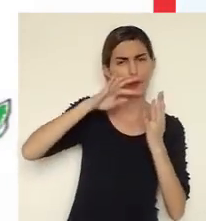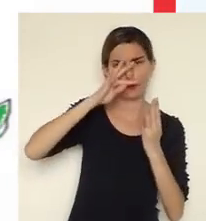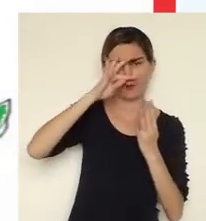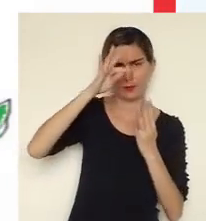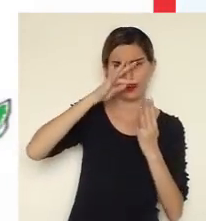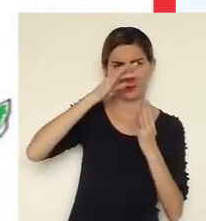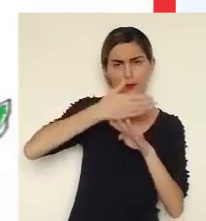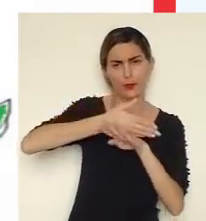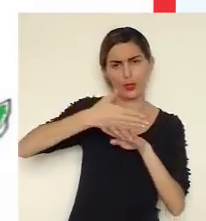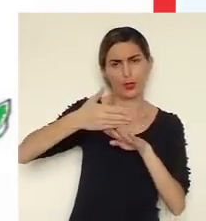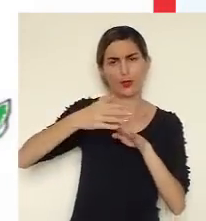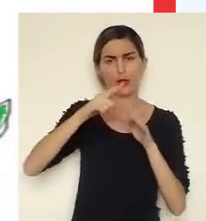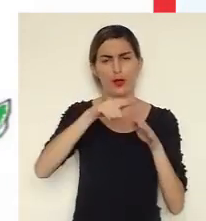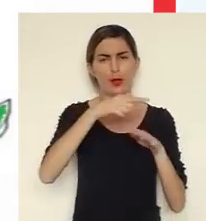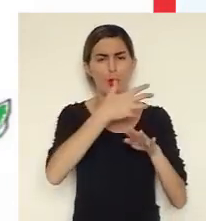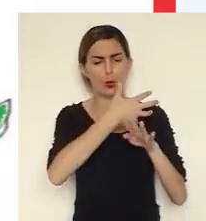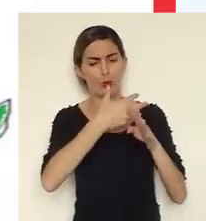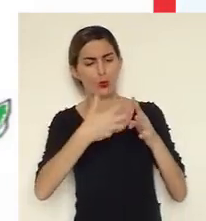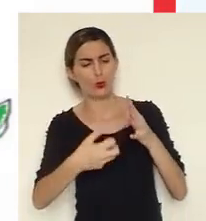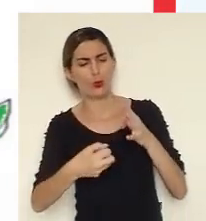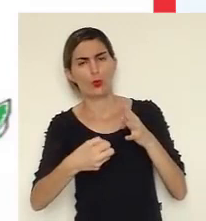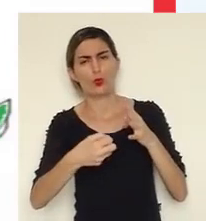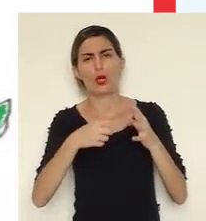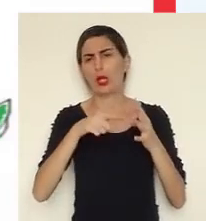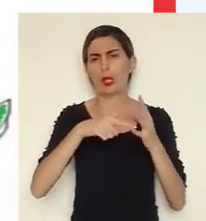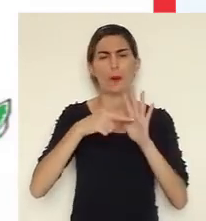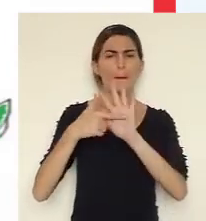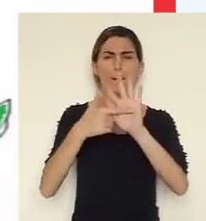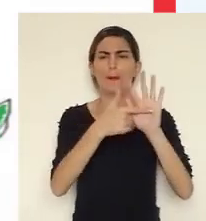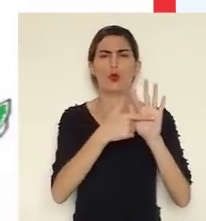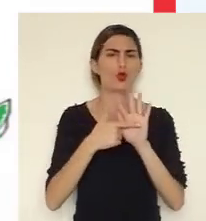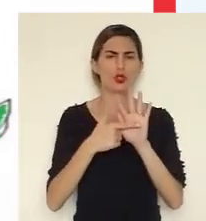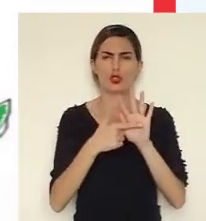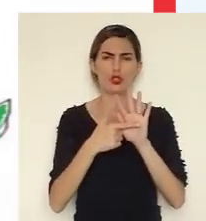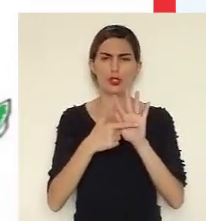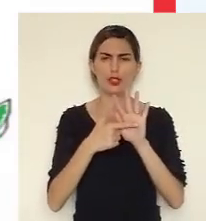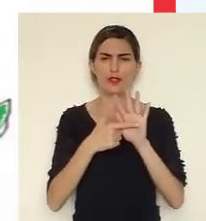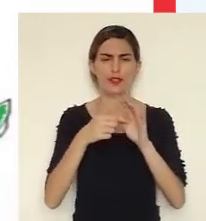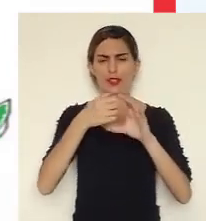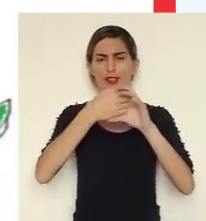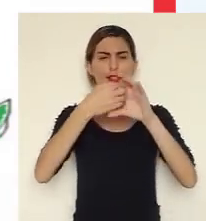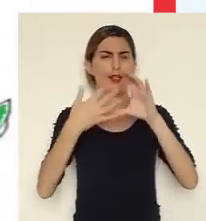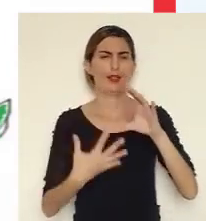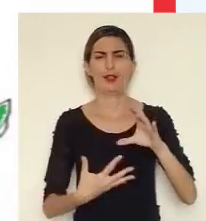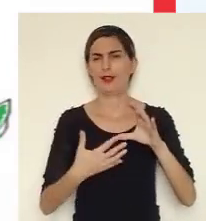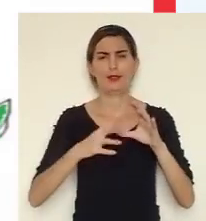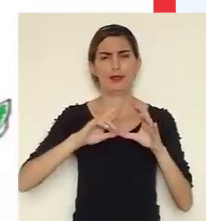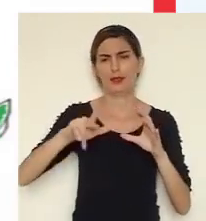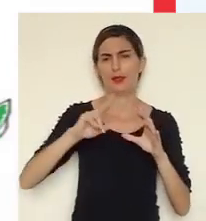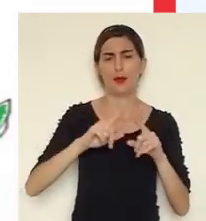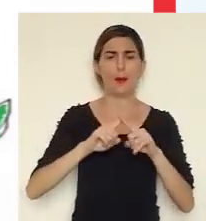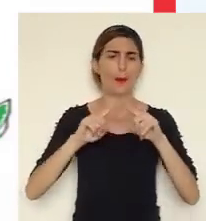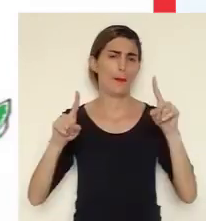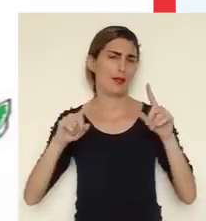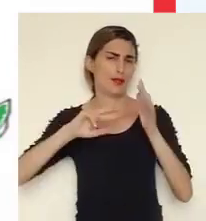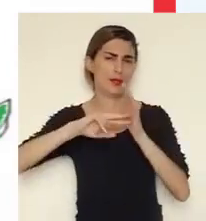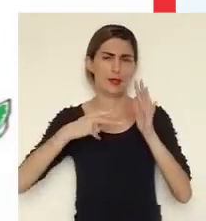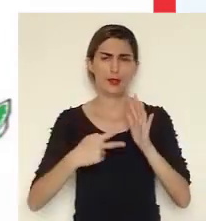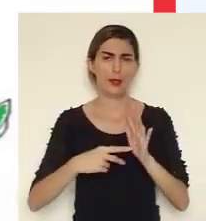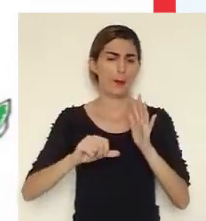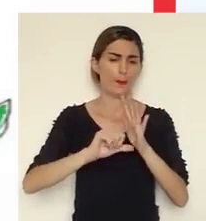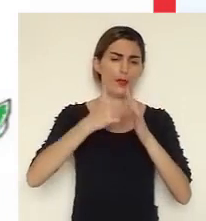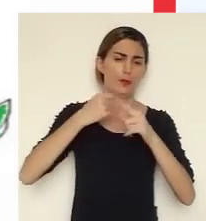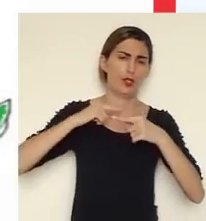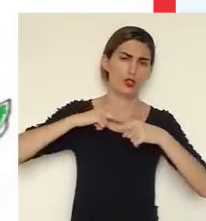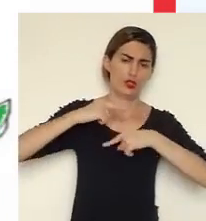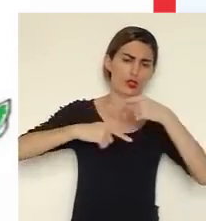flor que era branca, ela era recessiva, porque ela não expressava a sua característica. Mas isso não quer dizer